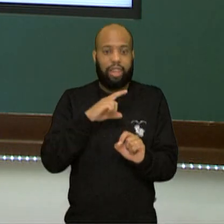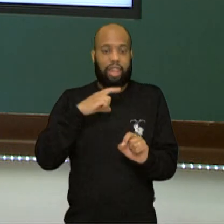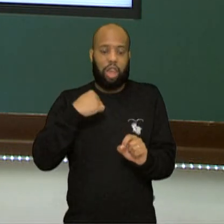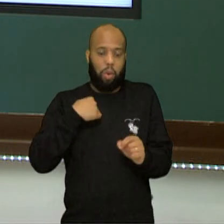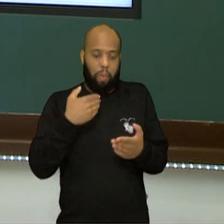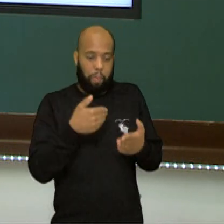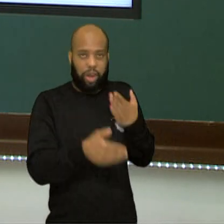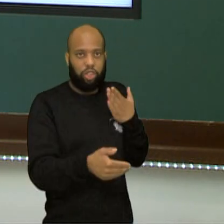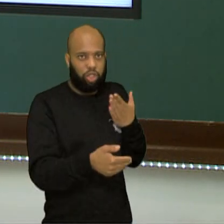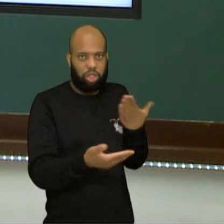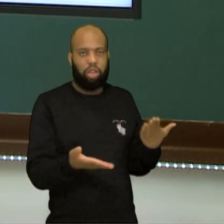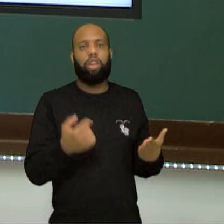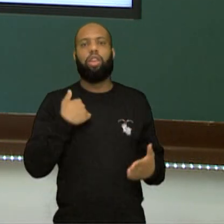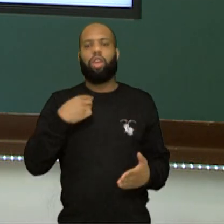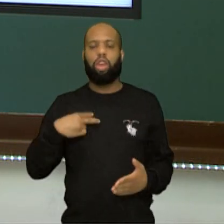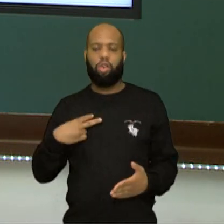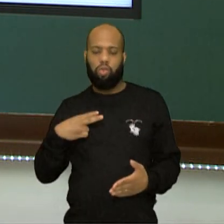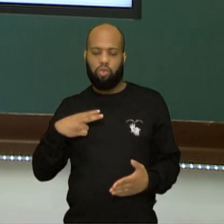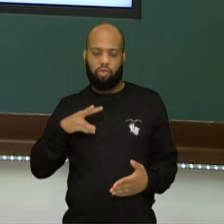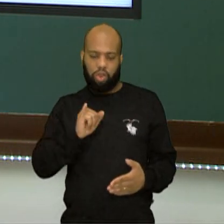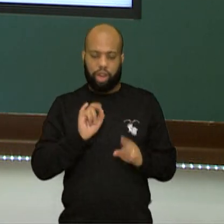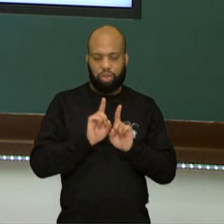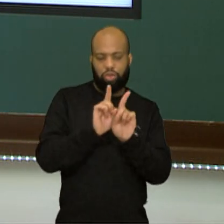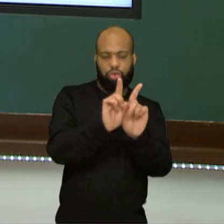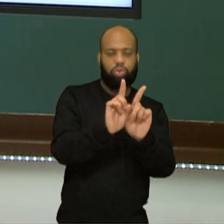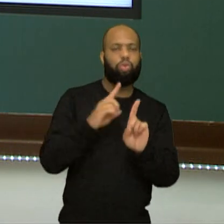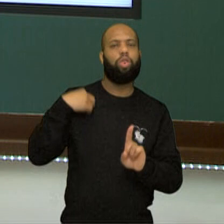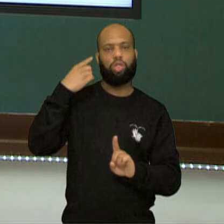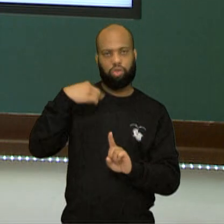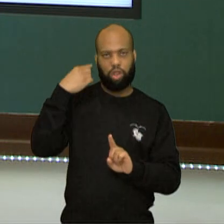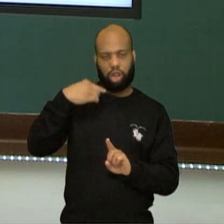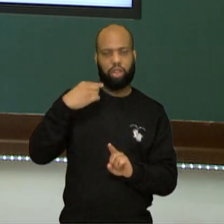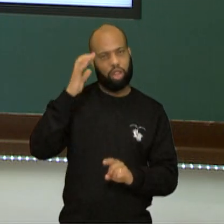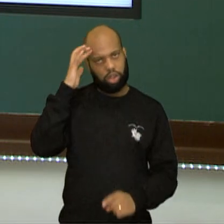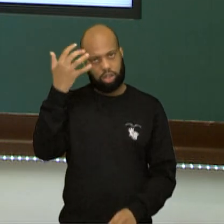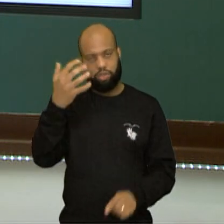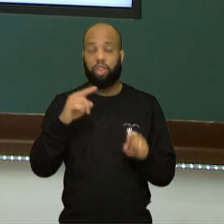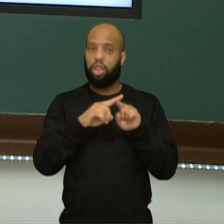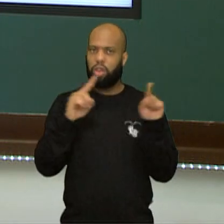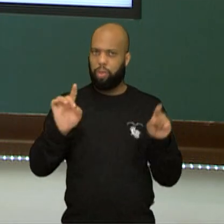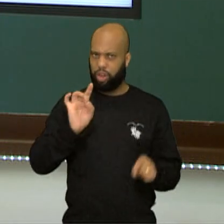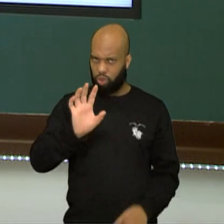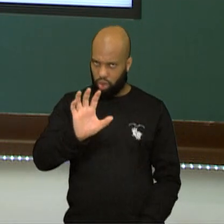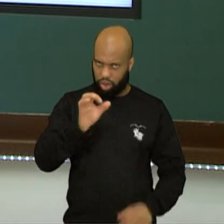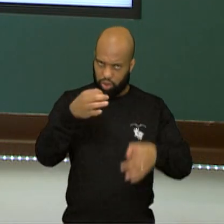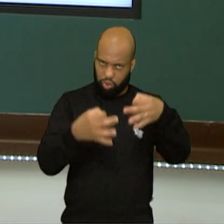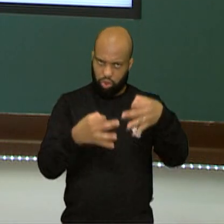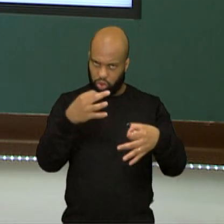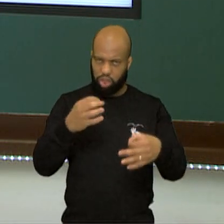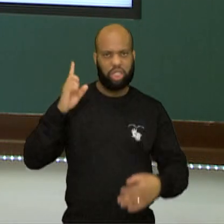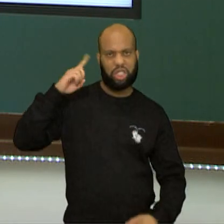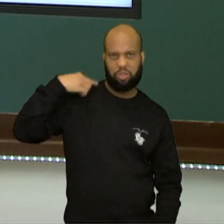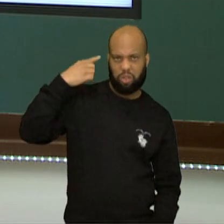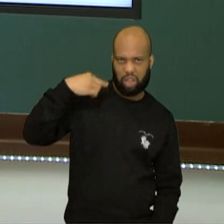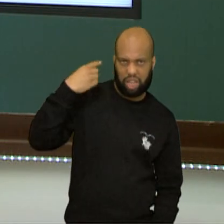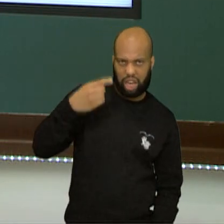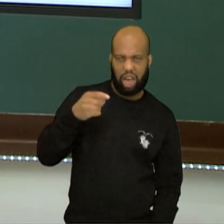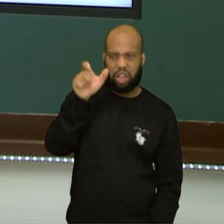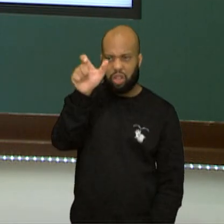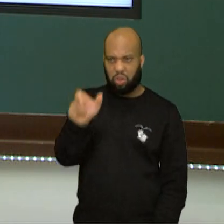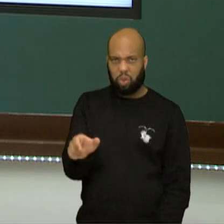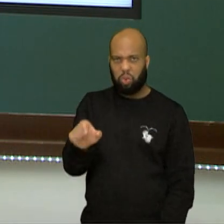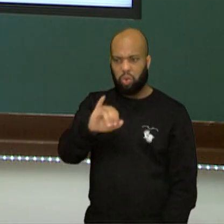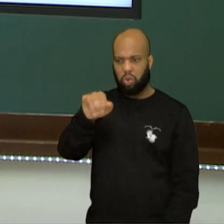tribunal, um advogado para resolver isso. Mas a justiça ela vai muito além do que simplesmente o meu